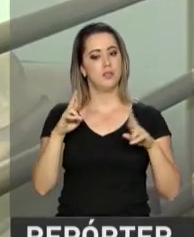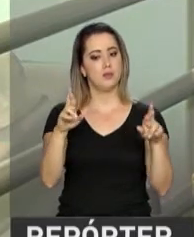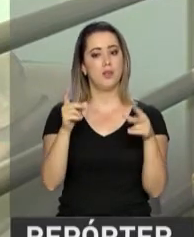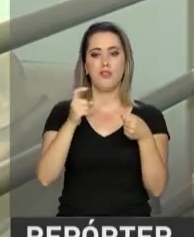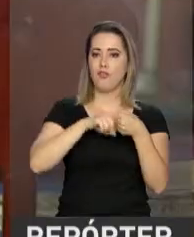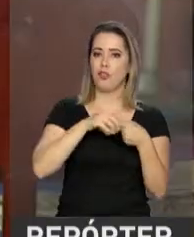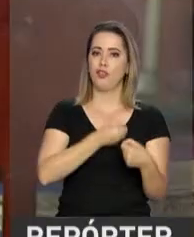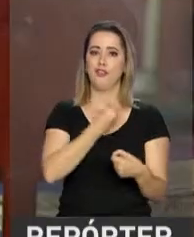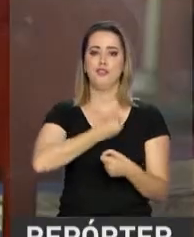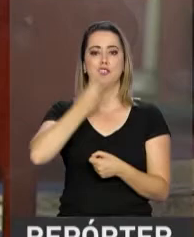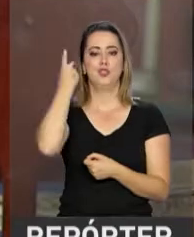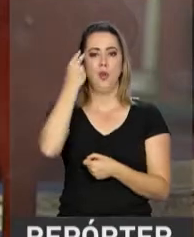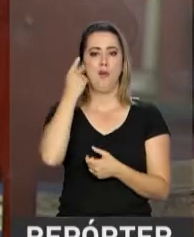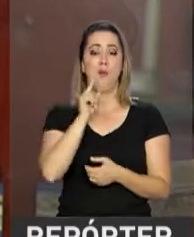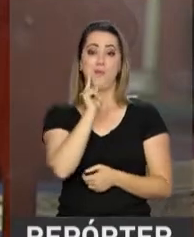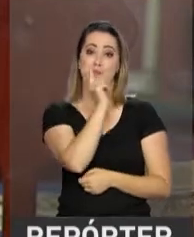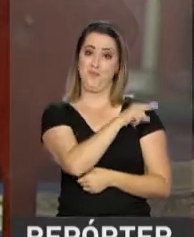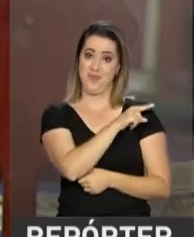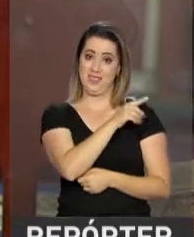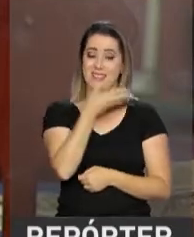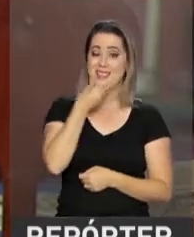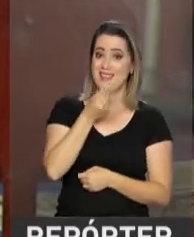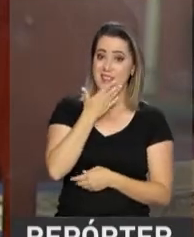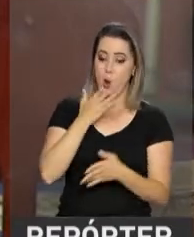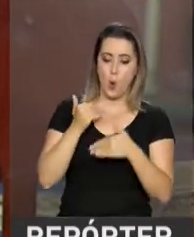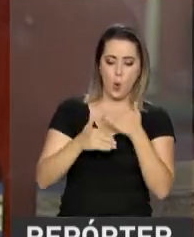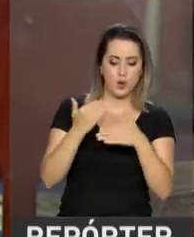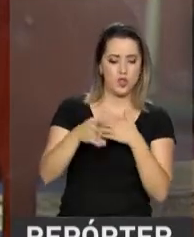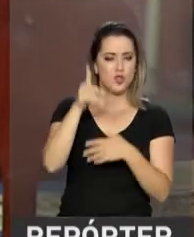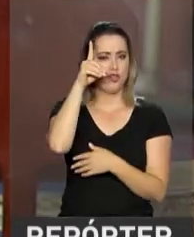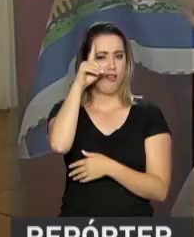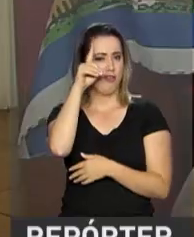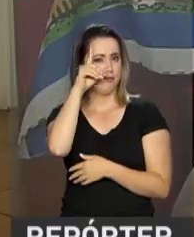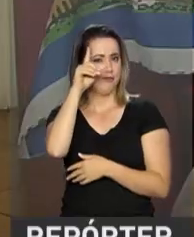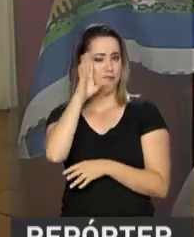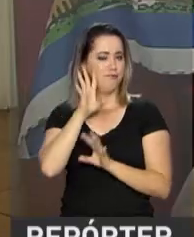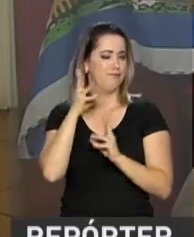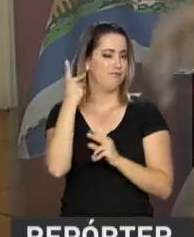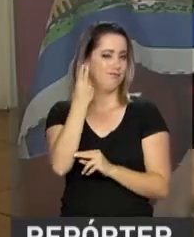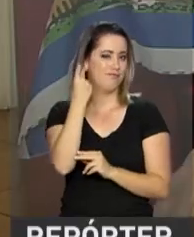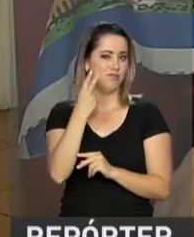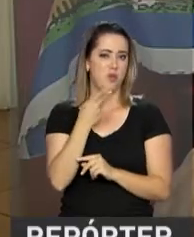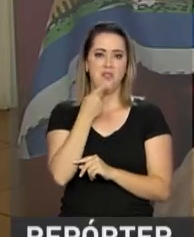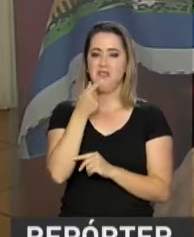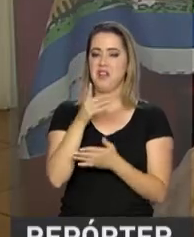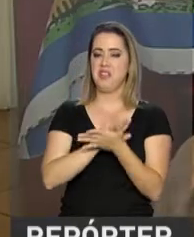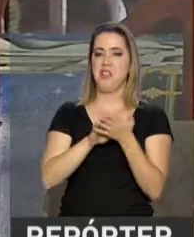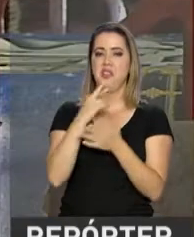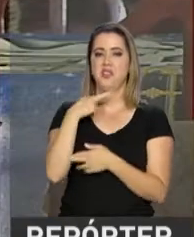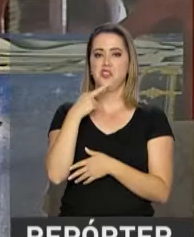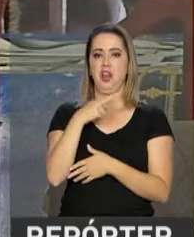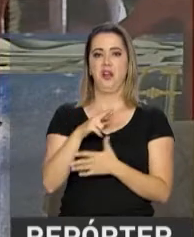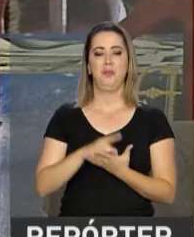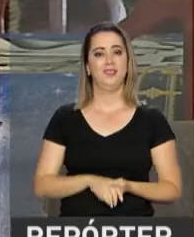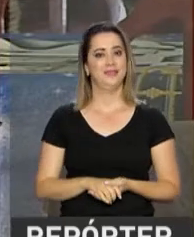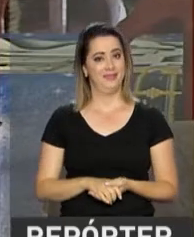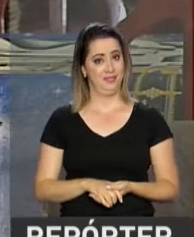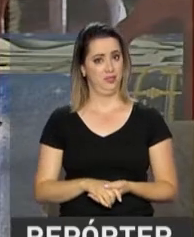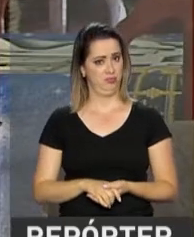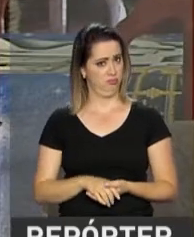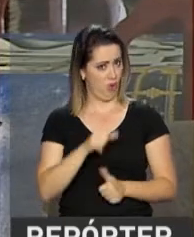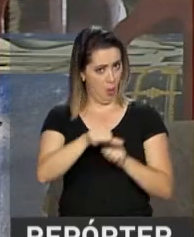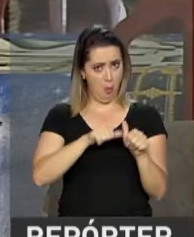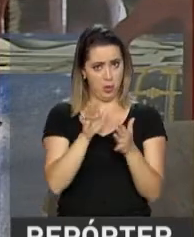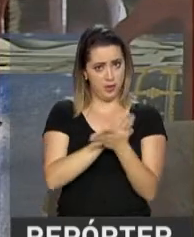retomar minha vida explosão já seu a diesel continua com a rotina de sempre e diz que não tem do que reclamar mudou nova o